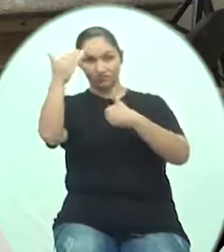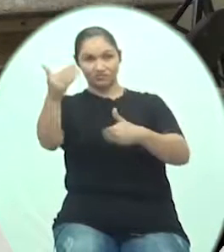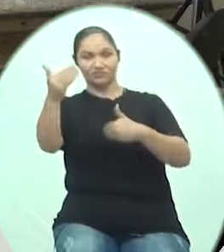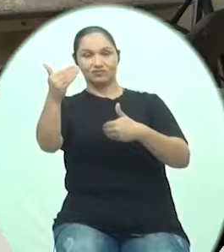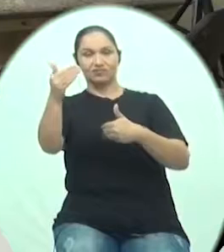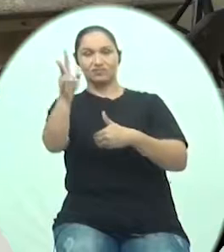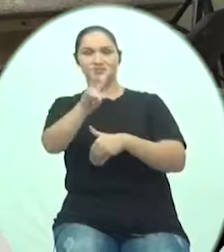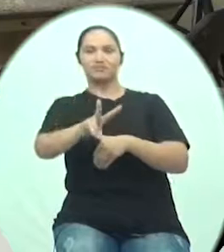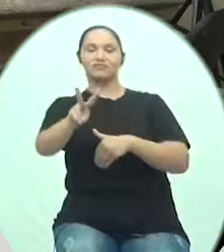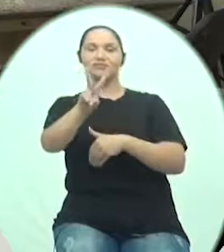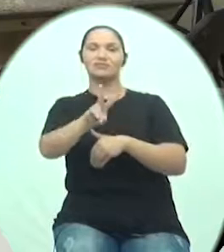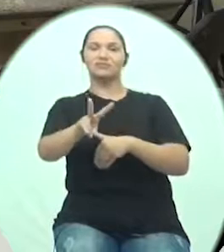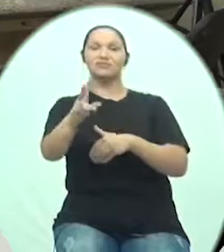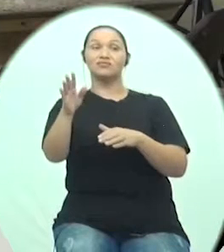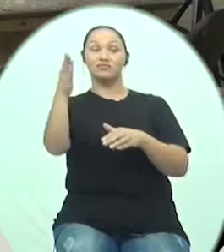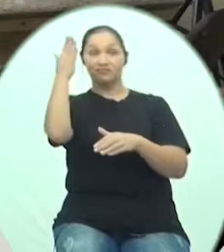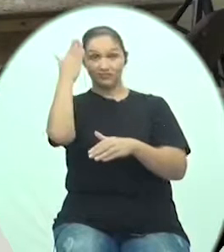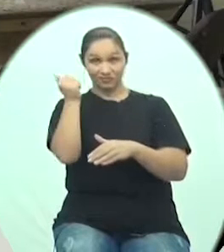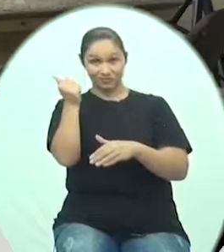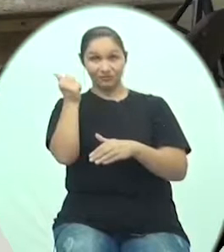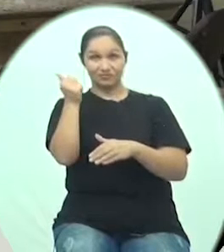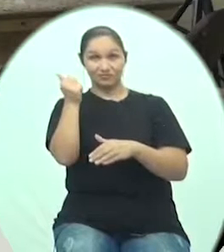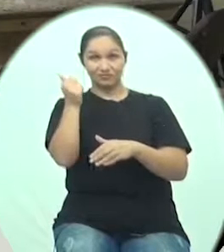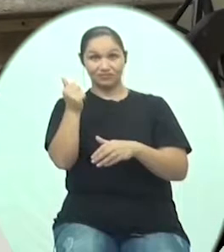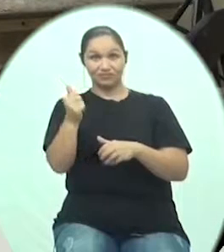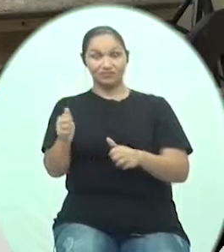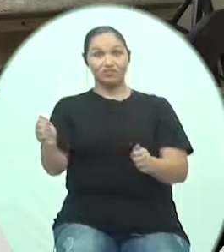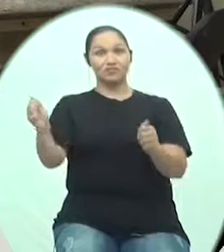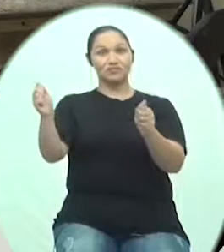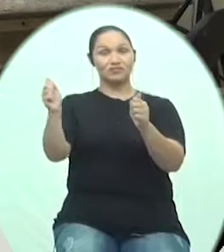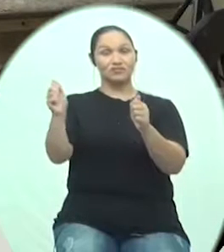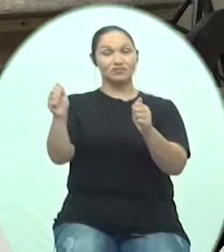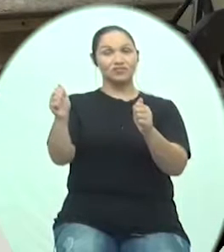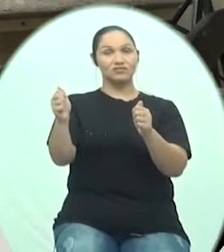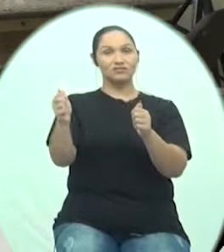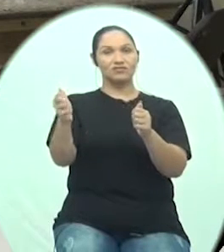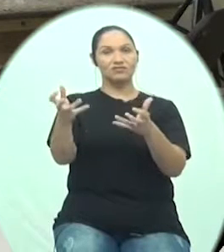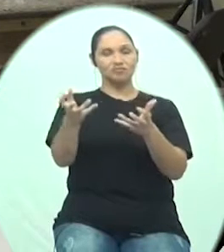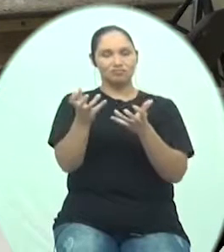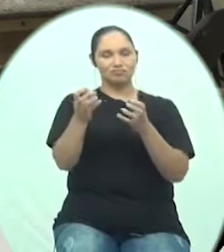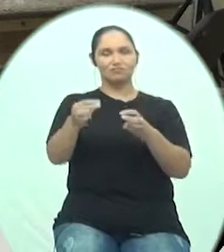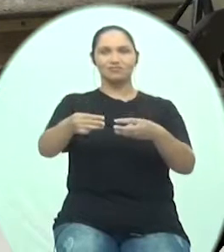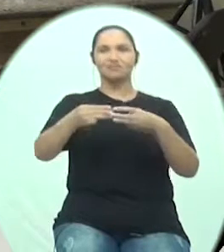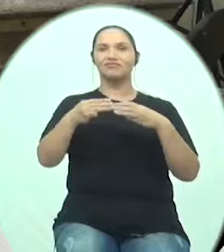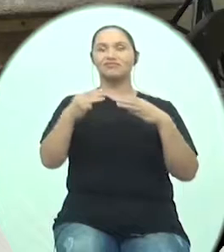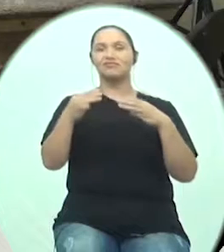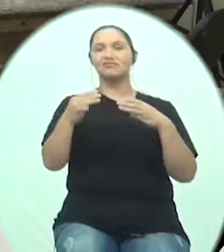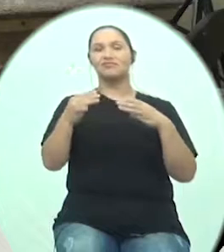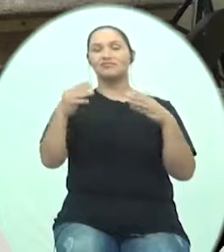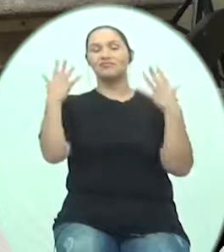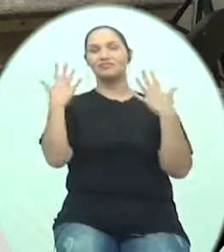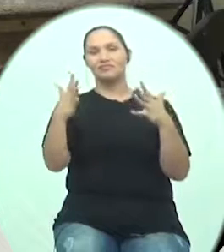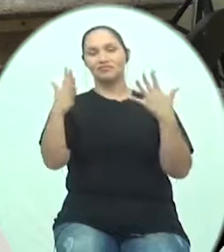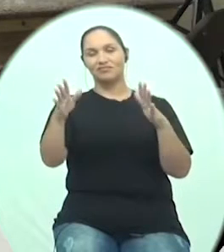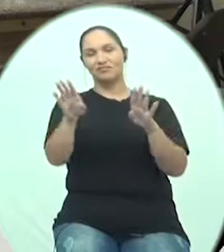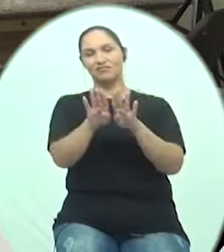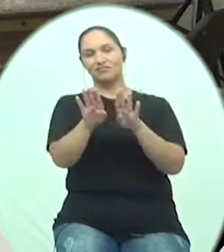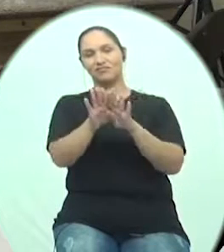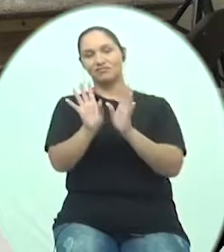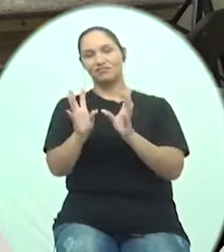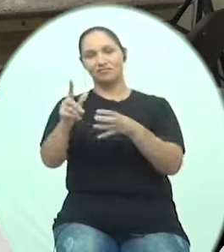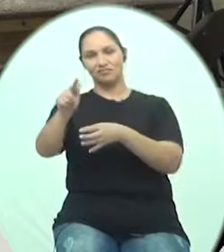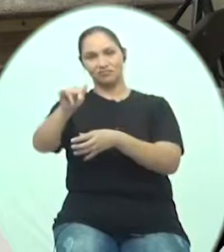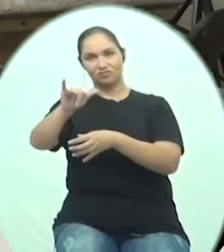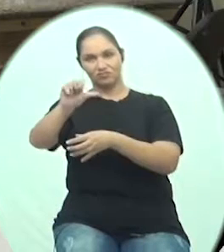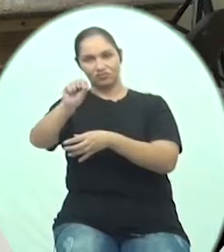antemão todos os vereadores também compartilham com essa Moção de aplauso a rede Jace e e e mais importante pela família